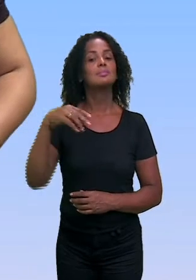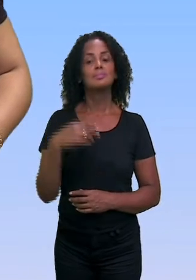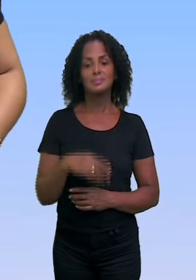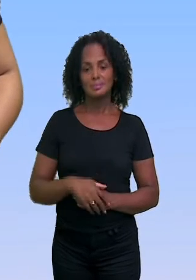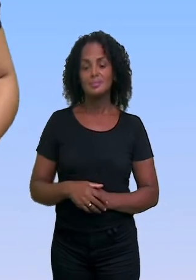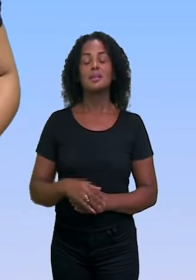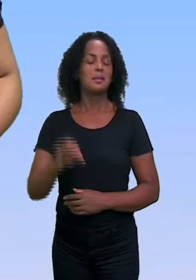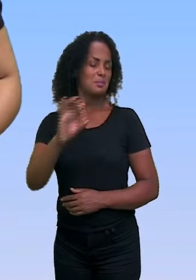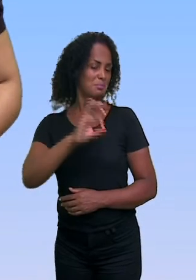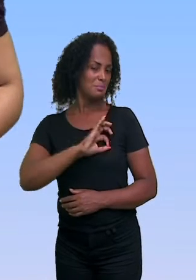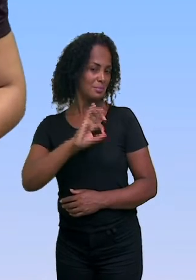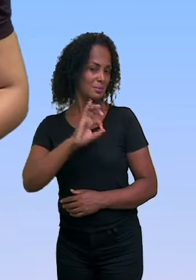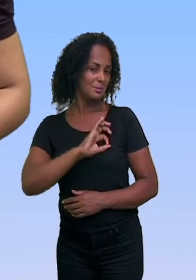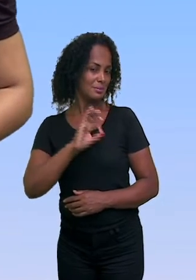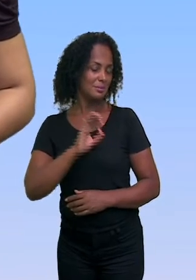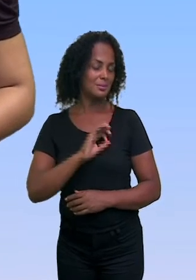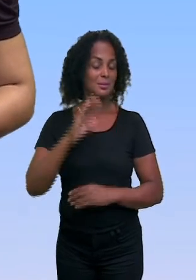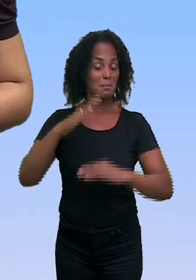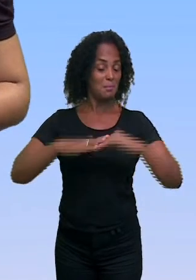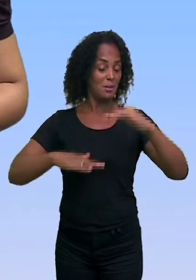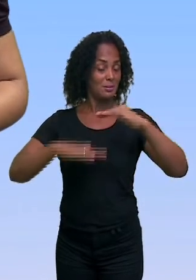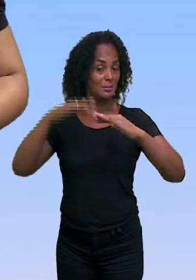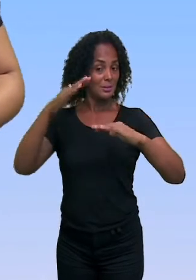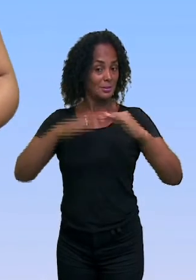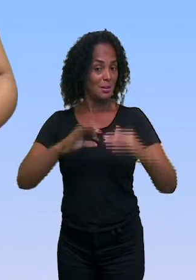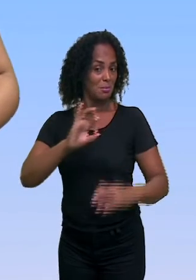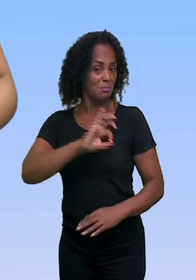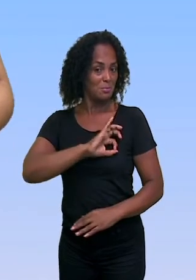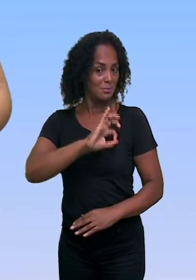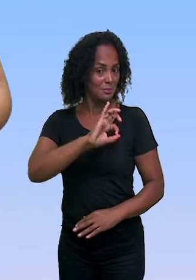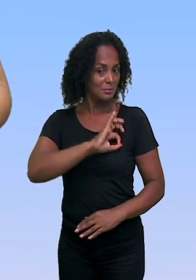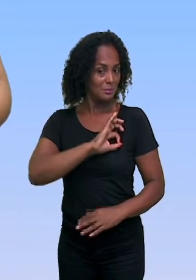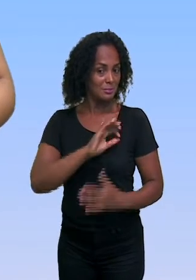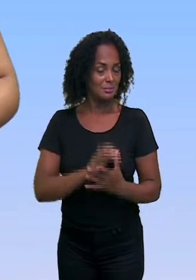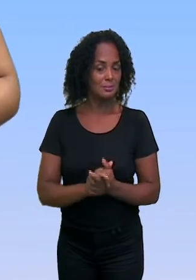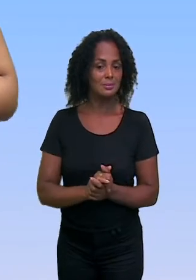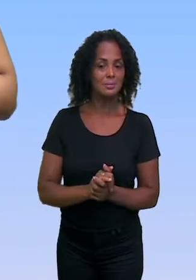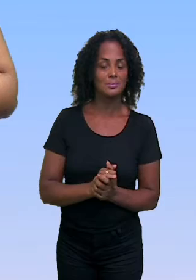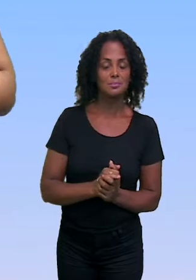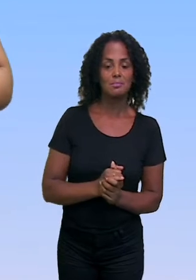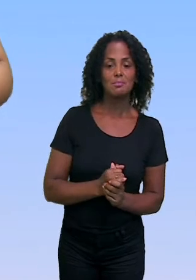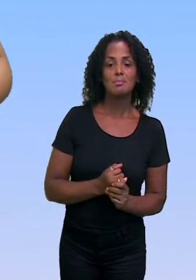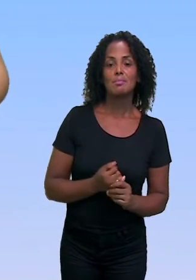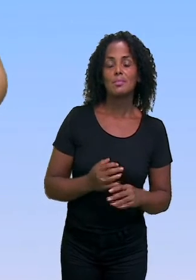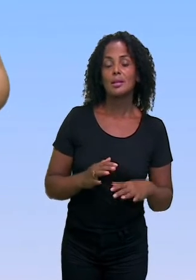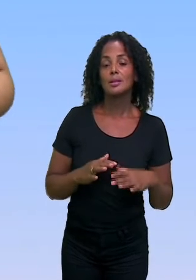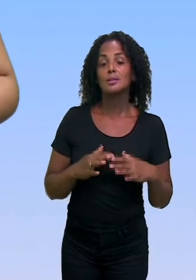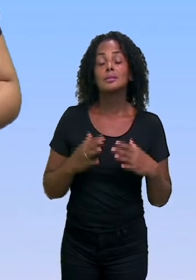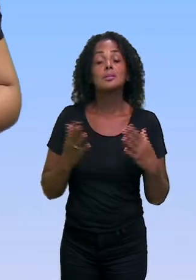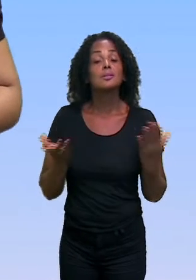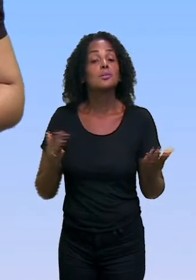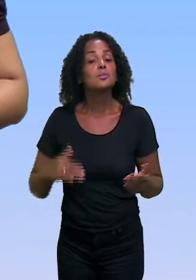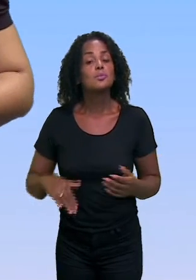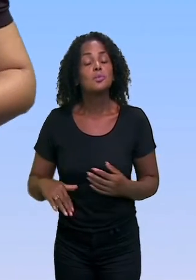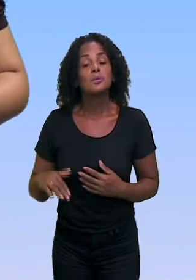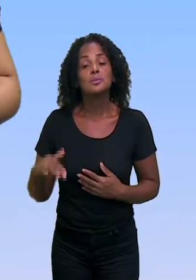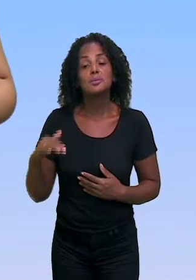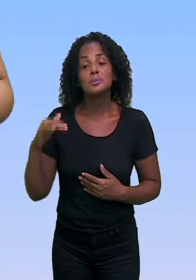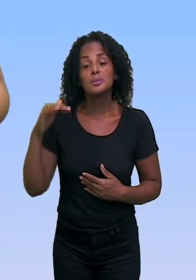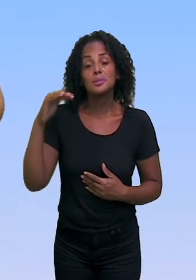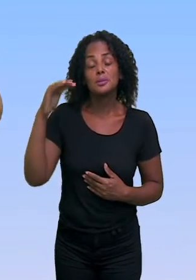lilipink1 nosso policial então when I grow up I can